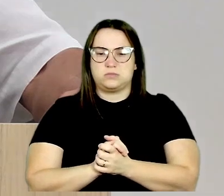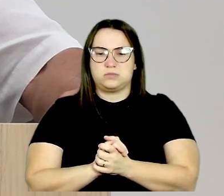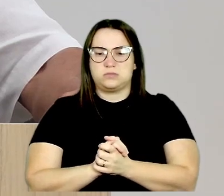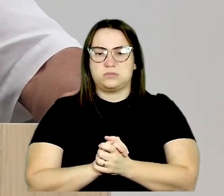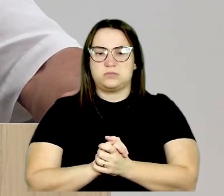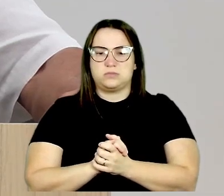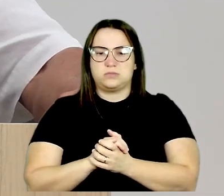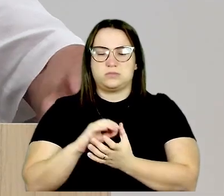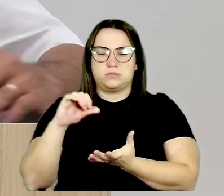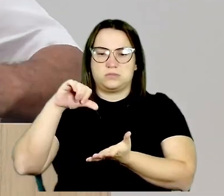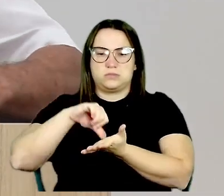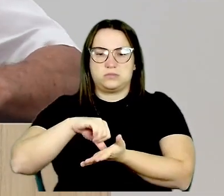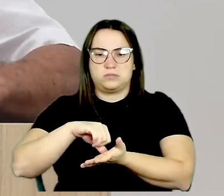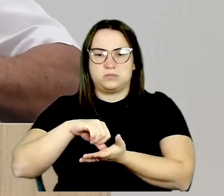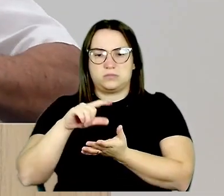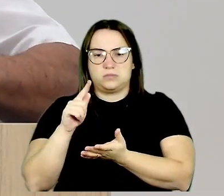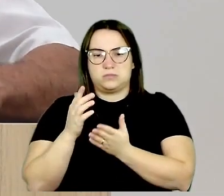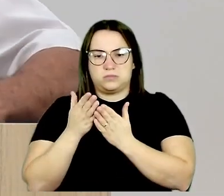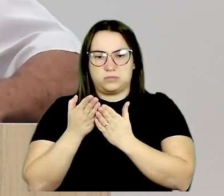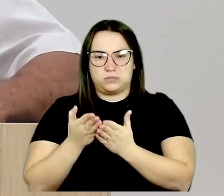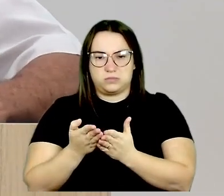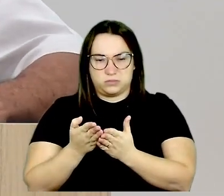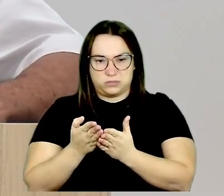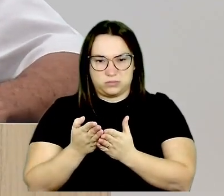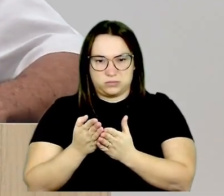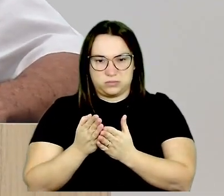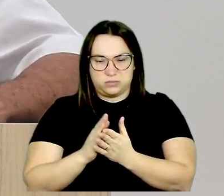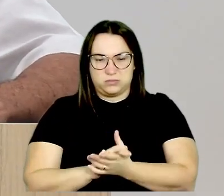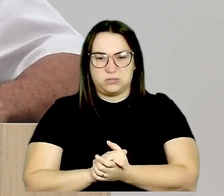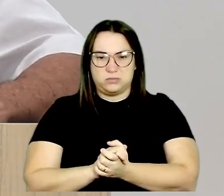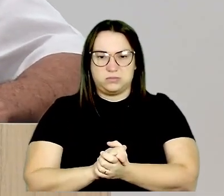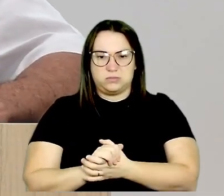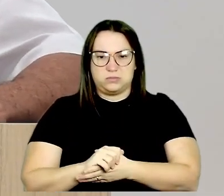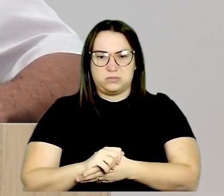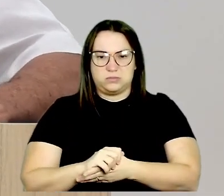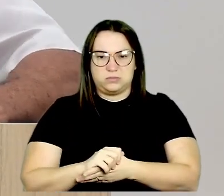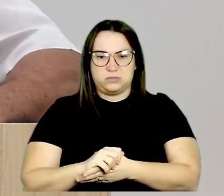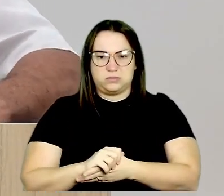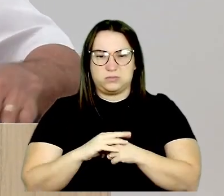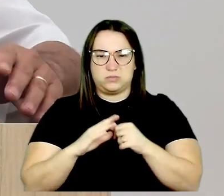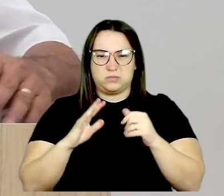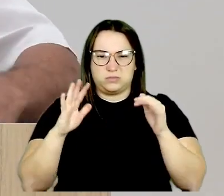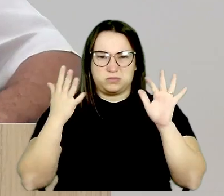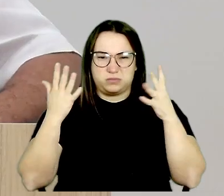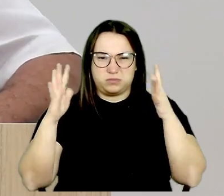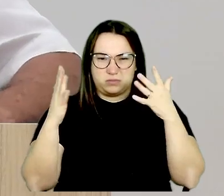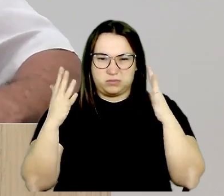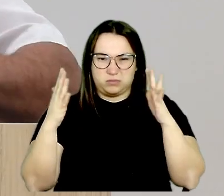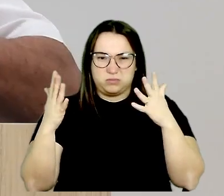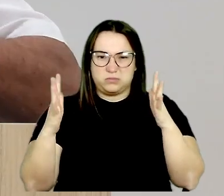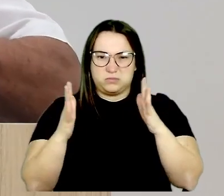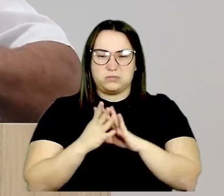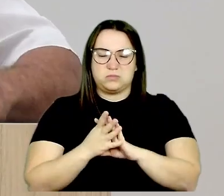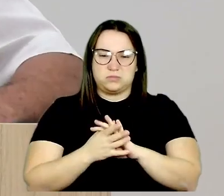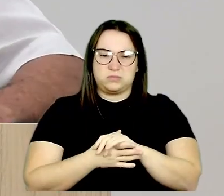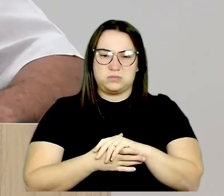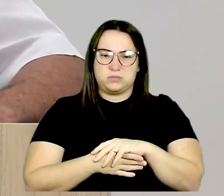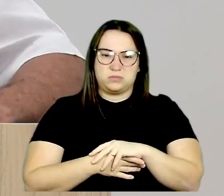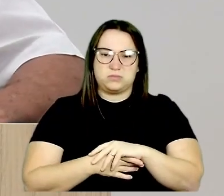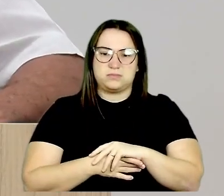de Guaíra em nome do Ferrugem. Parabéns pela tua atitude, merecido o